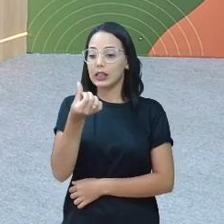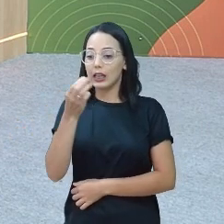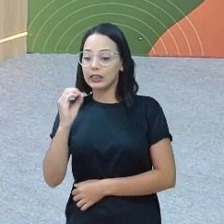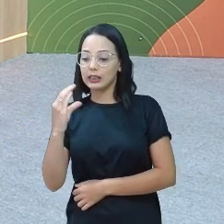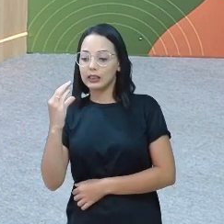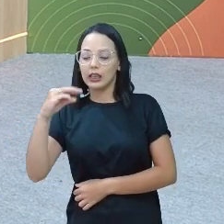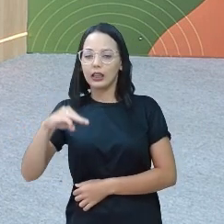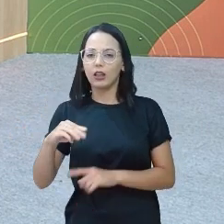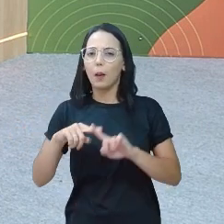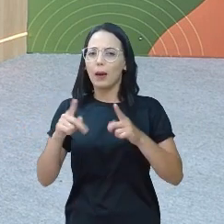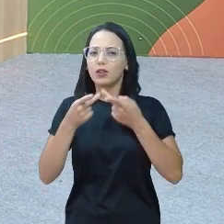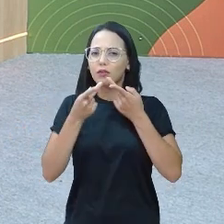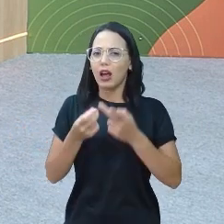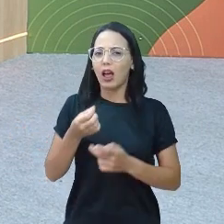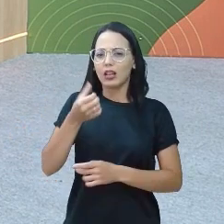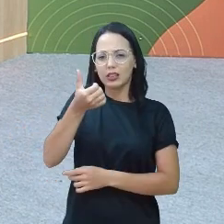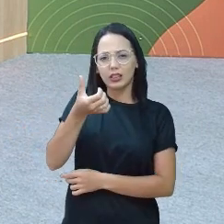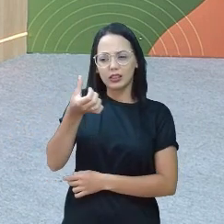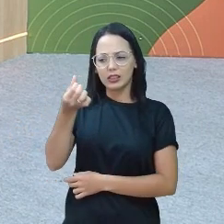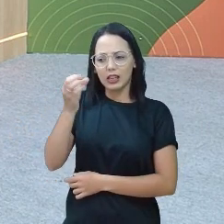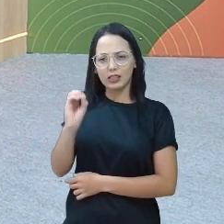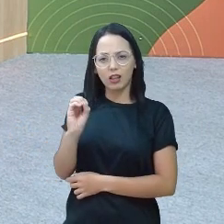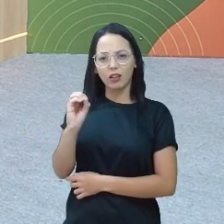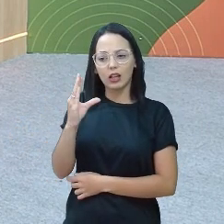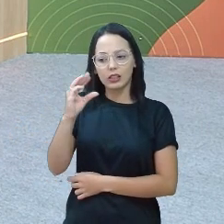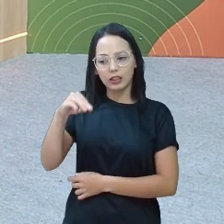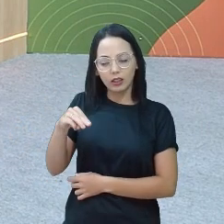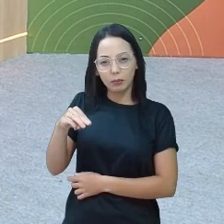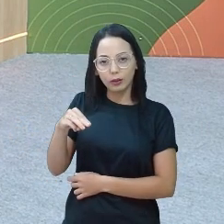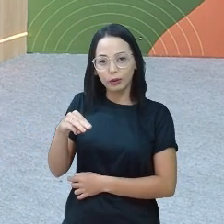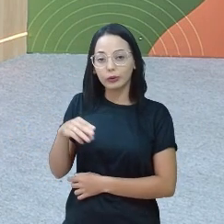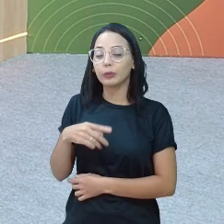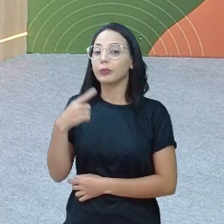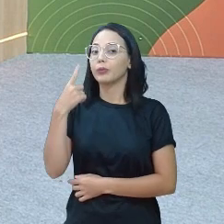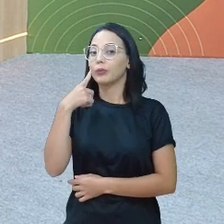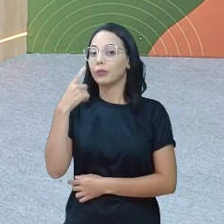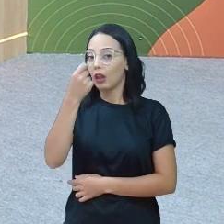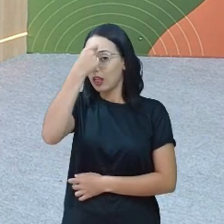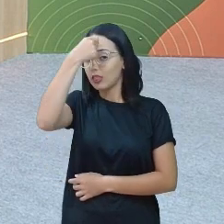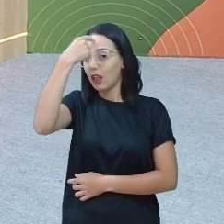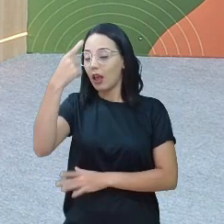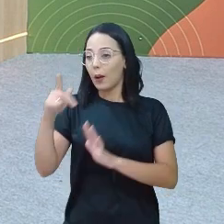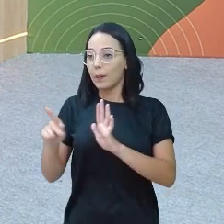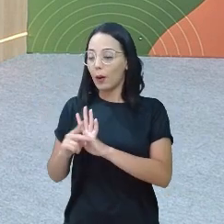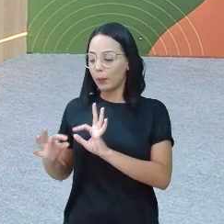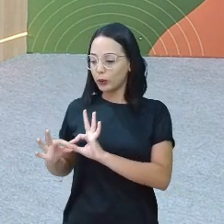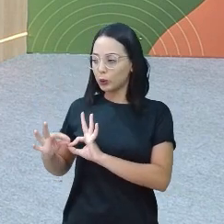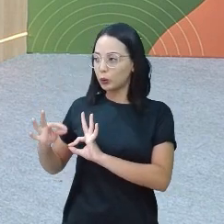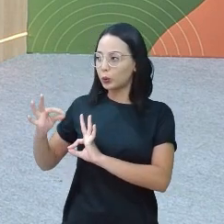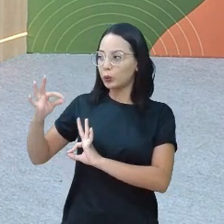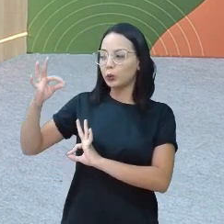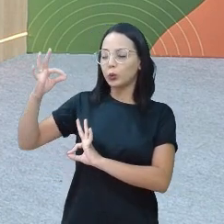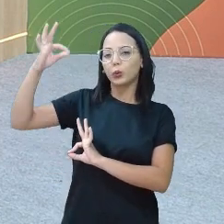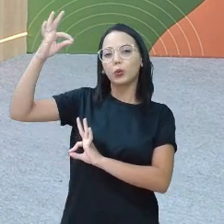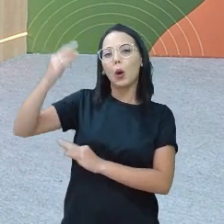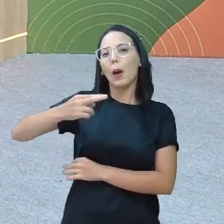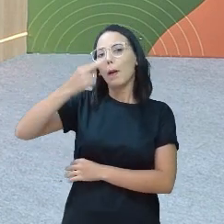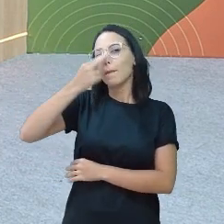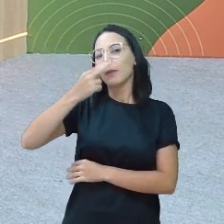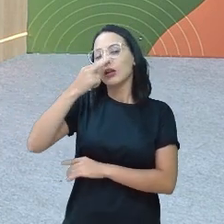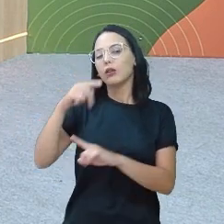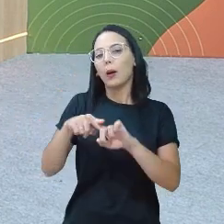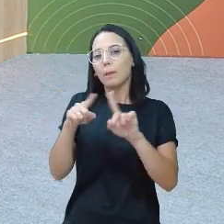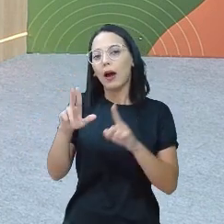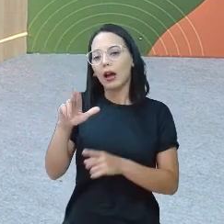dizer 160 centímetros. Eu traria essa noção, a minha altura sendo a mesma, mas a unidade de